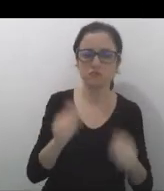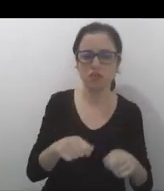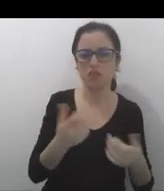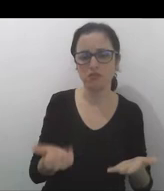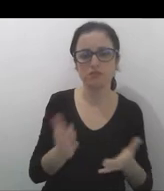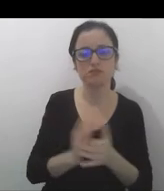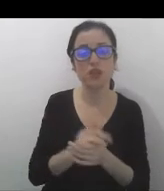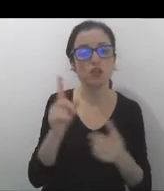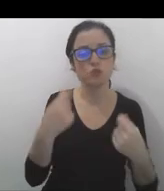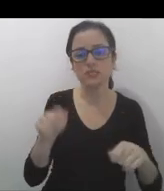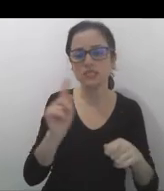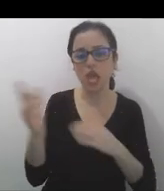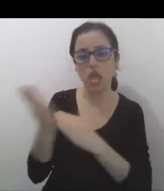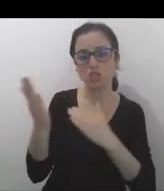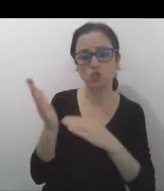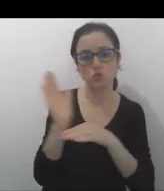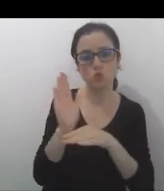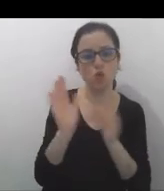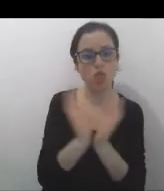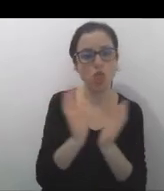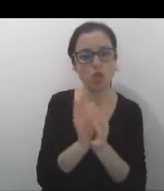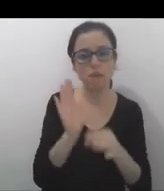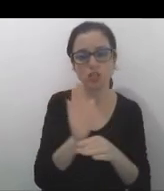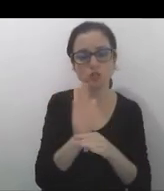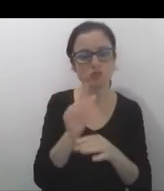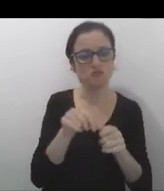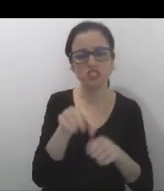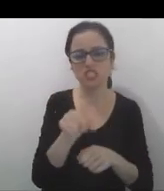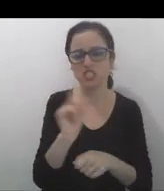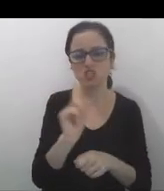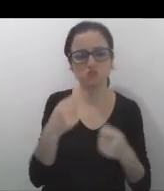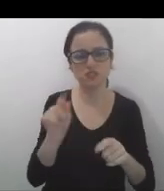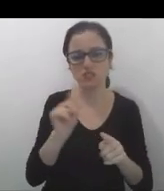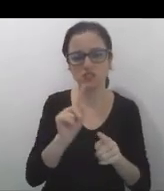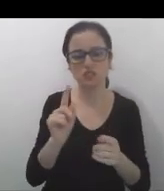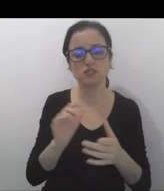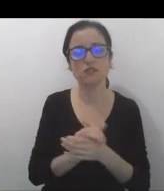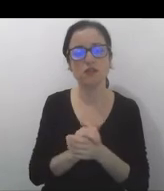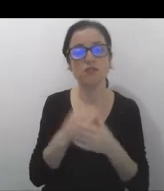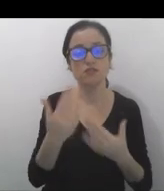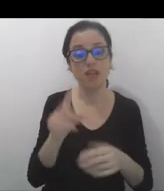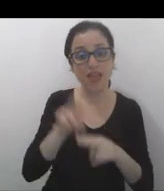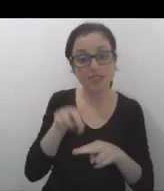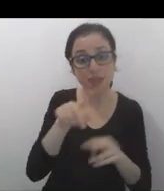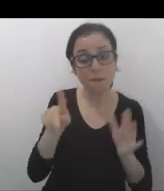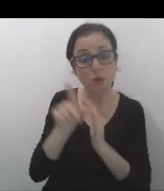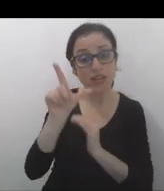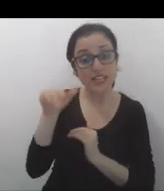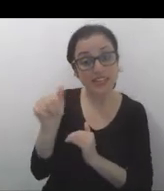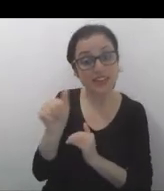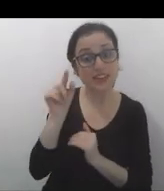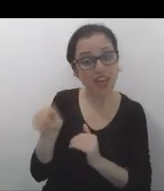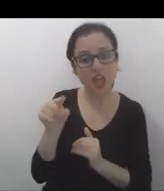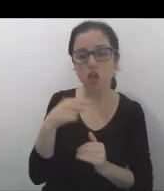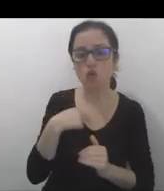carregar e você leva para cá e leva para lá, você não precisa de um staff para fazer isso, né? Então, essa é